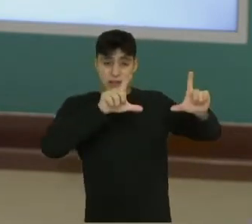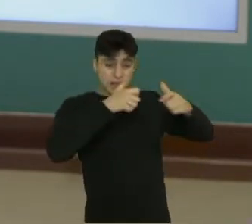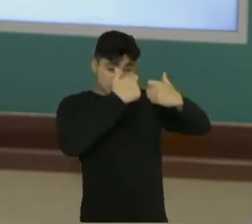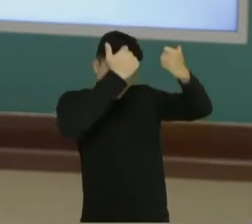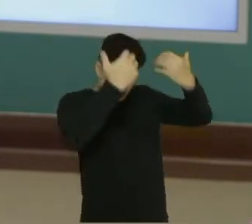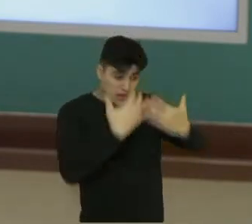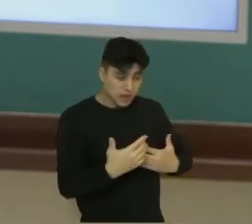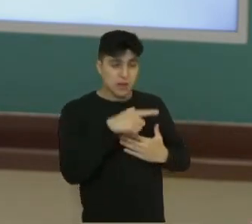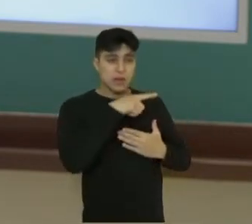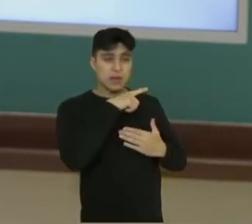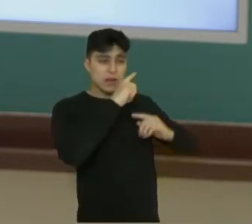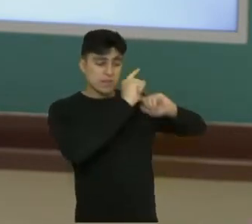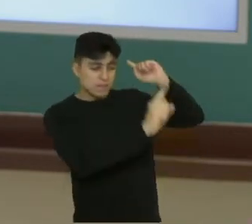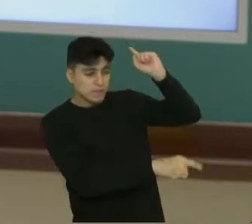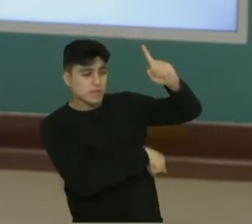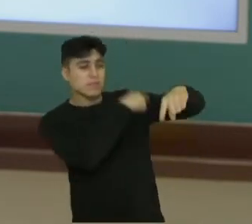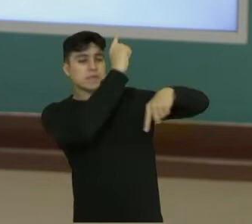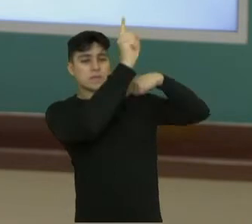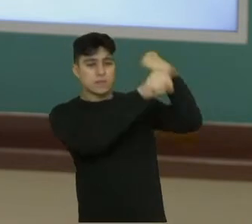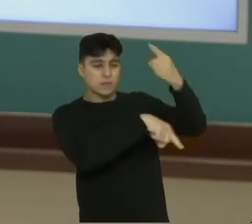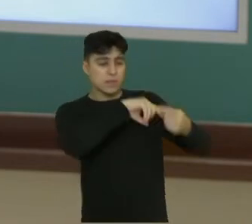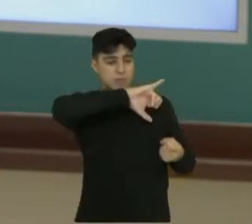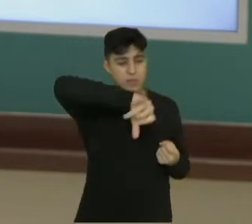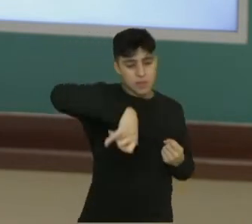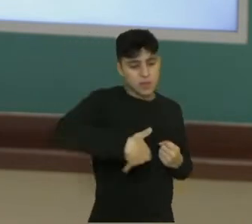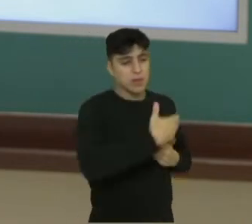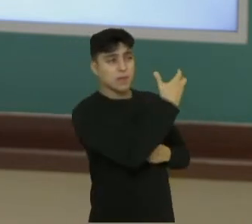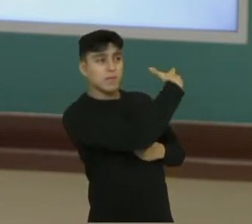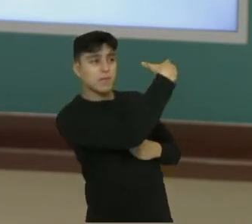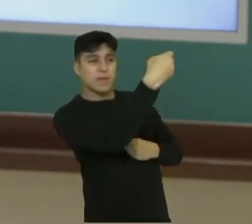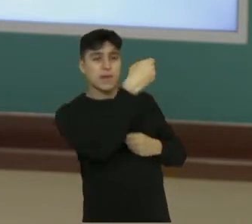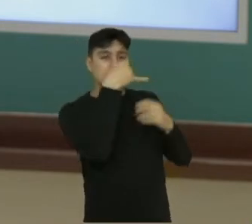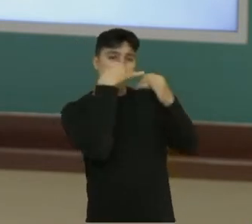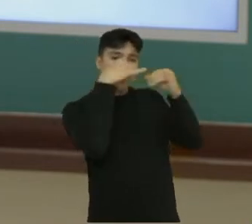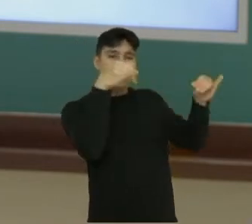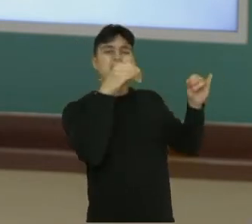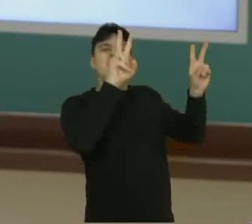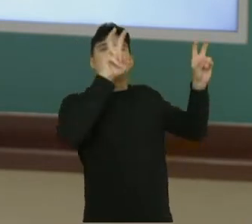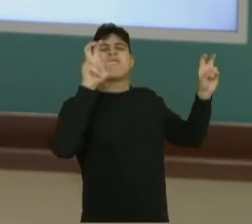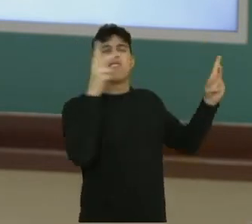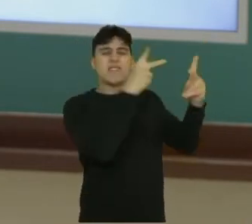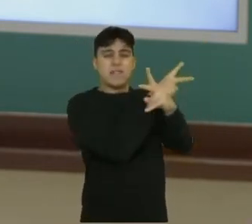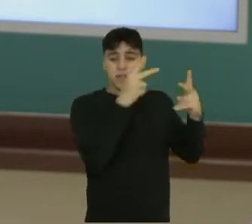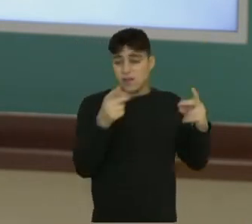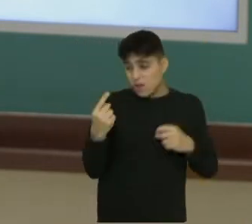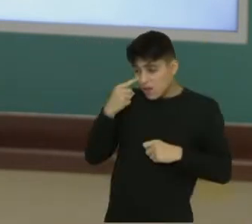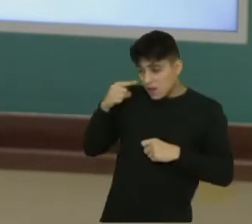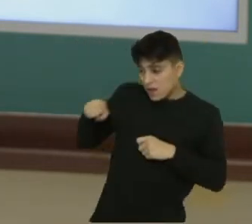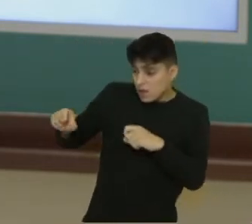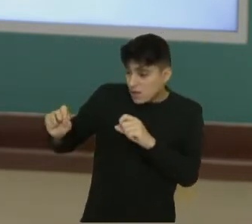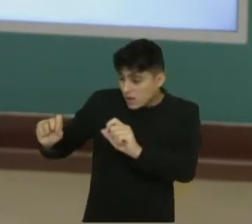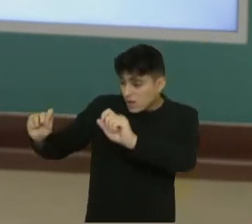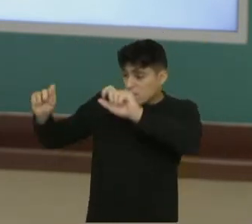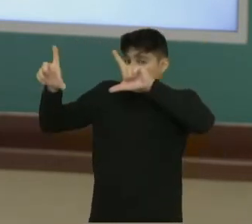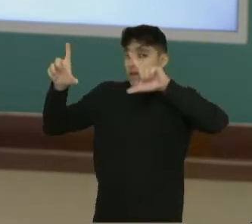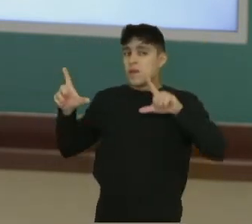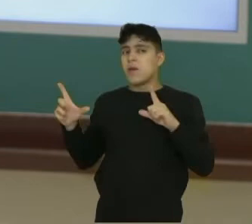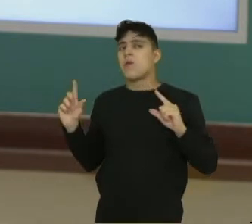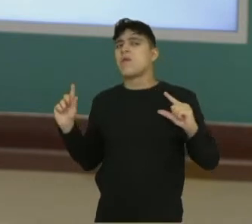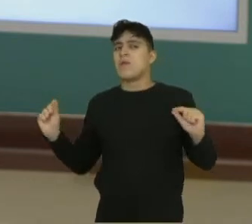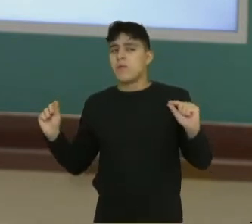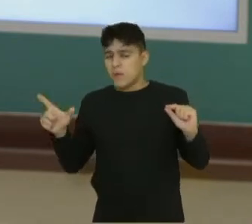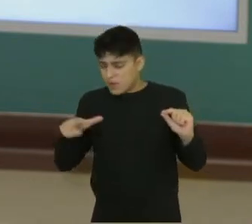você teria os moinhos, que seria uma forma de aproveitamento da energia. E aqui você percebe deste lado que você tem